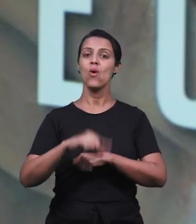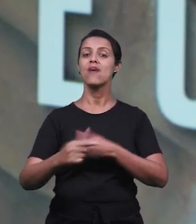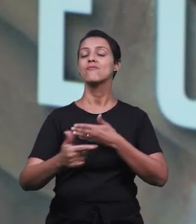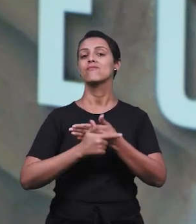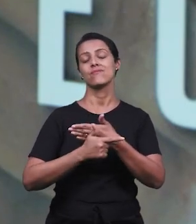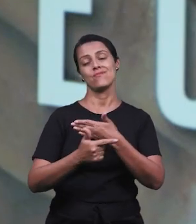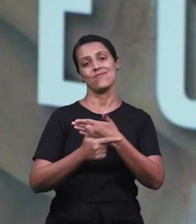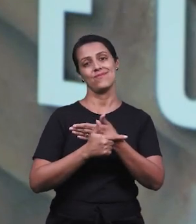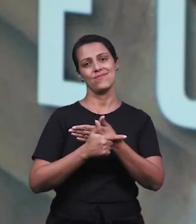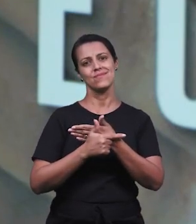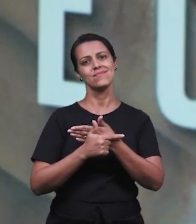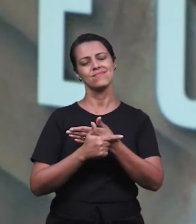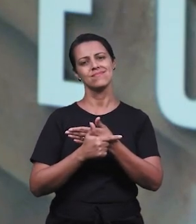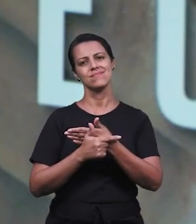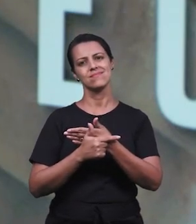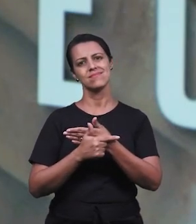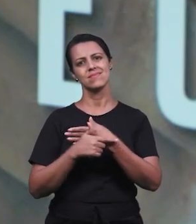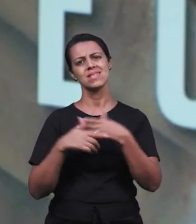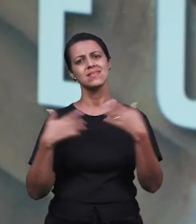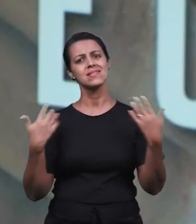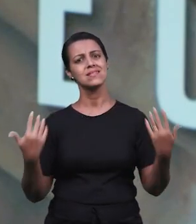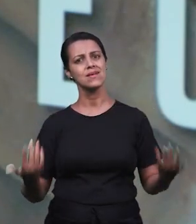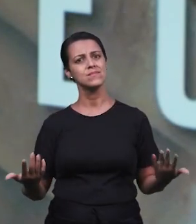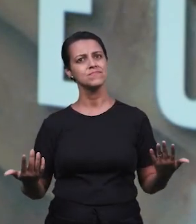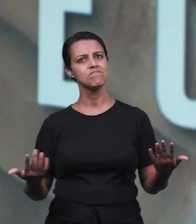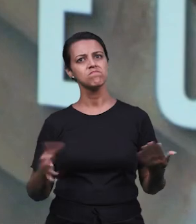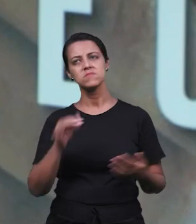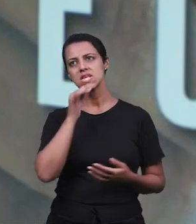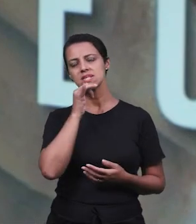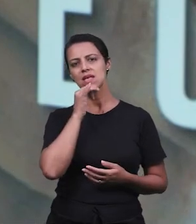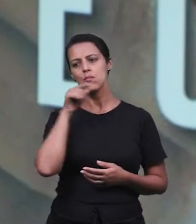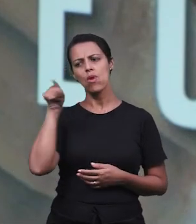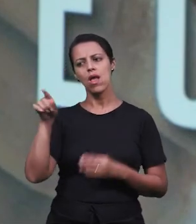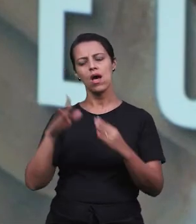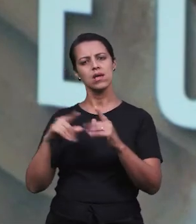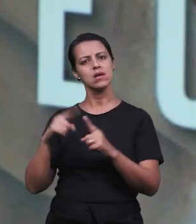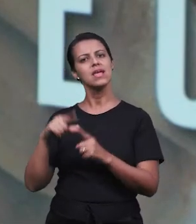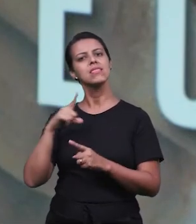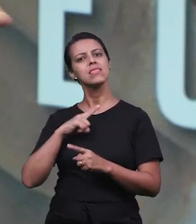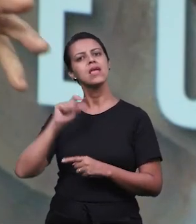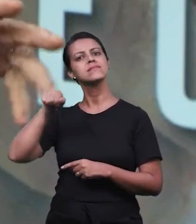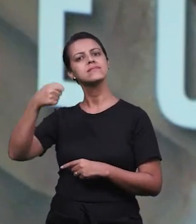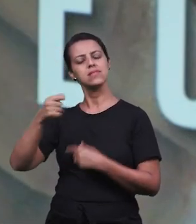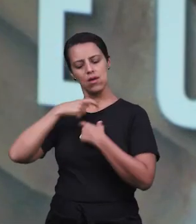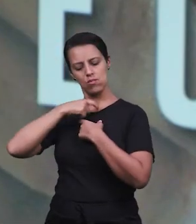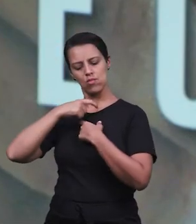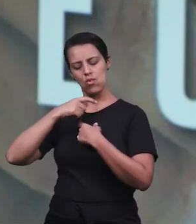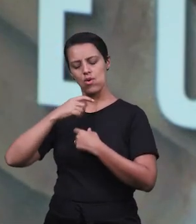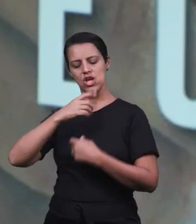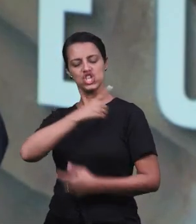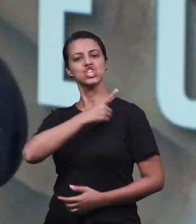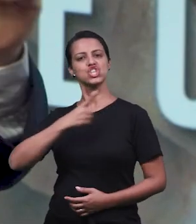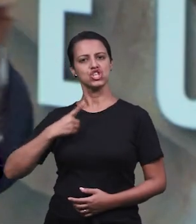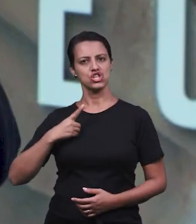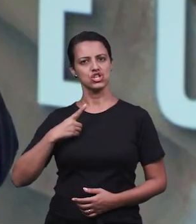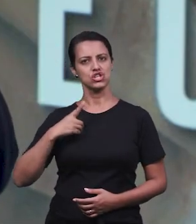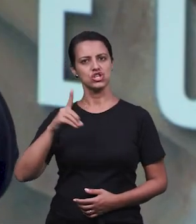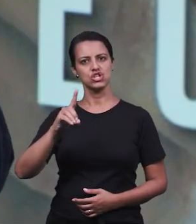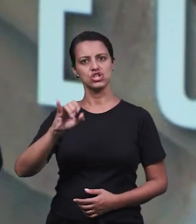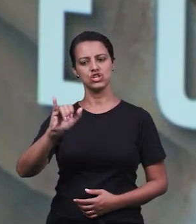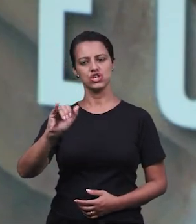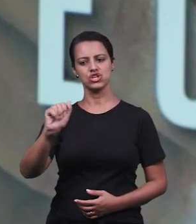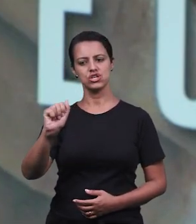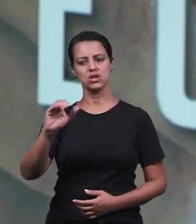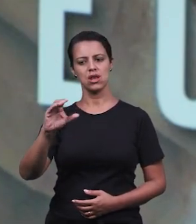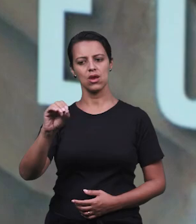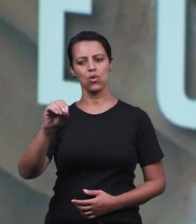Então tem na igreja o diácono, que ora pelas pessoas, cuida de outras